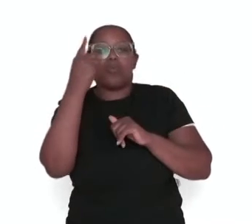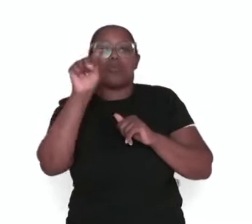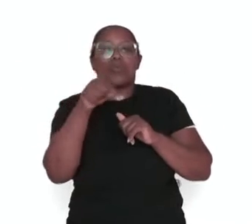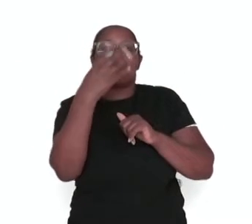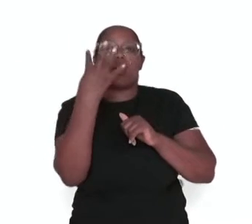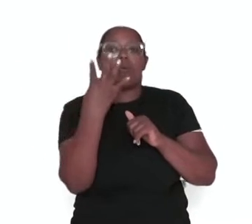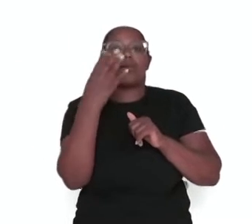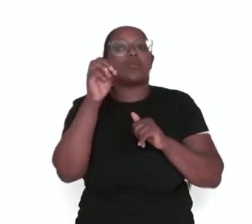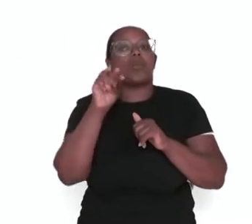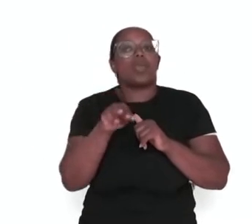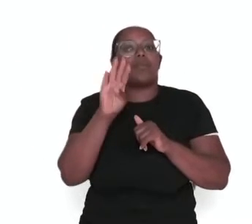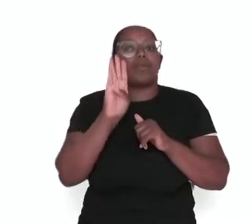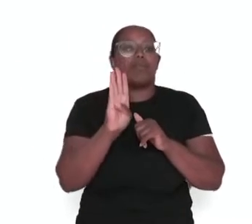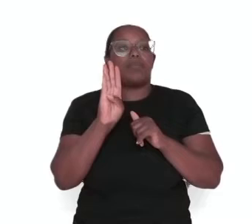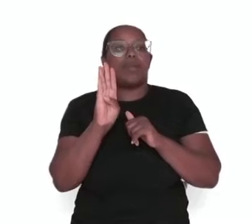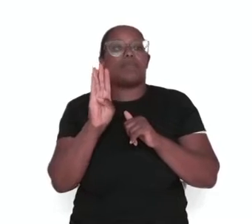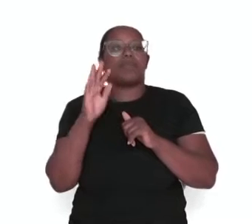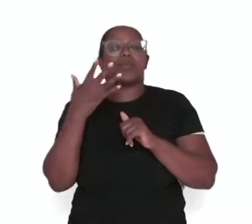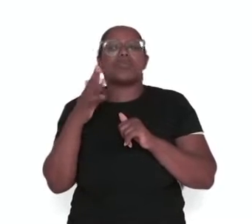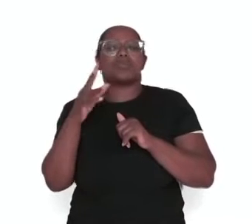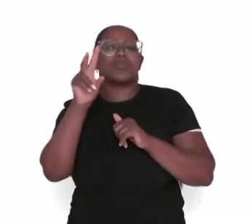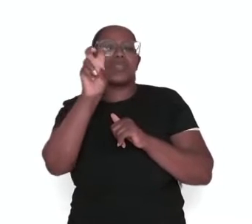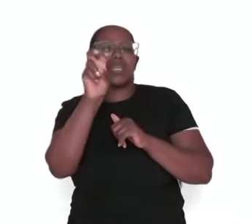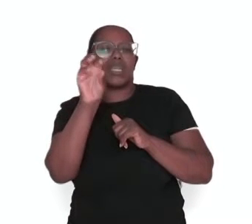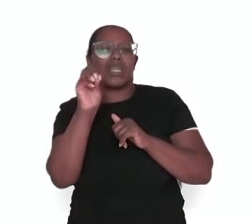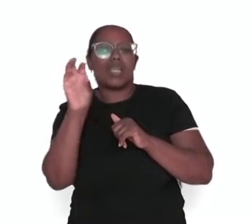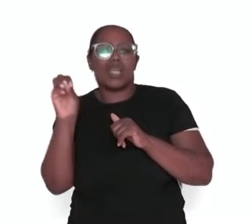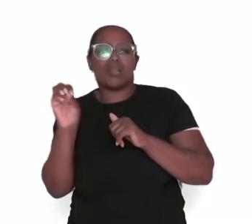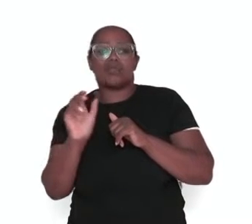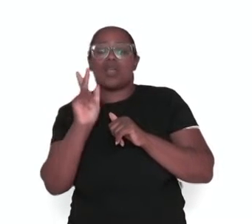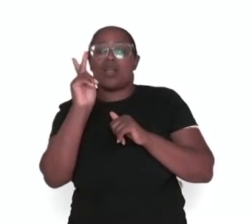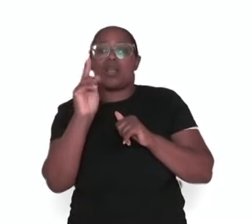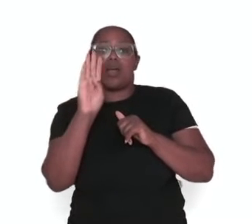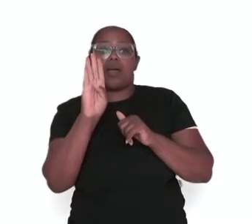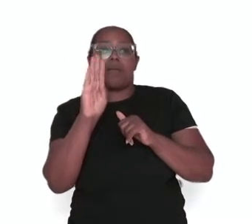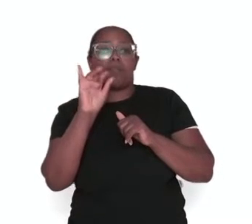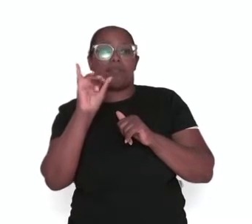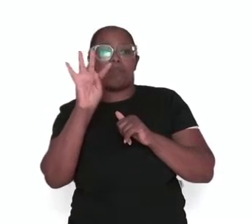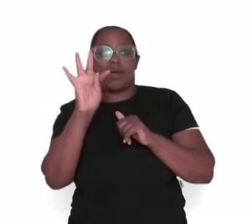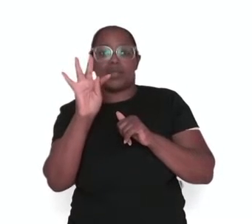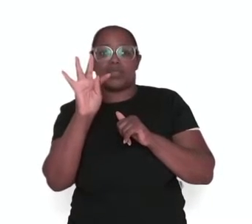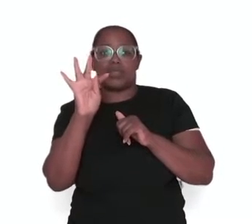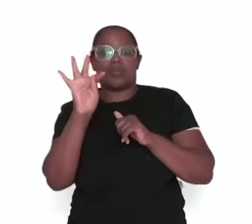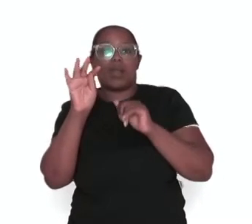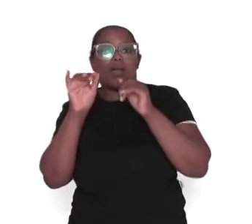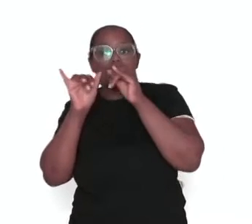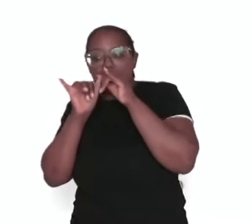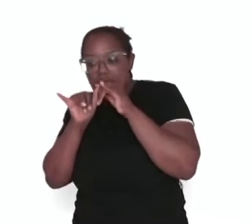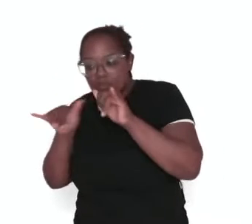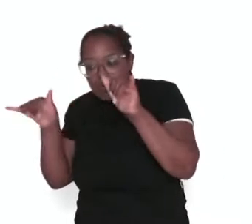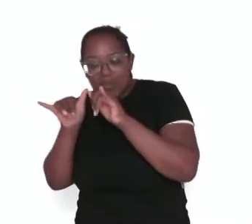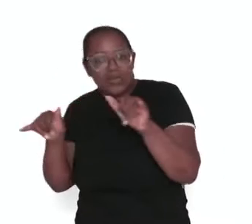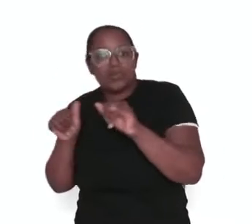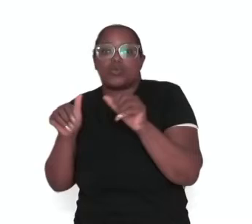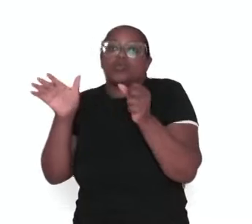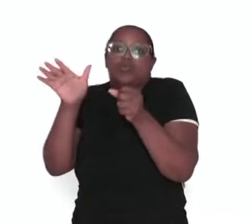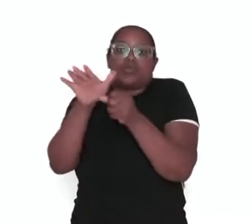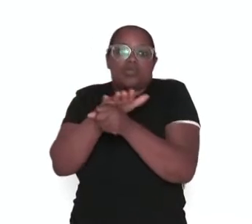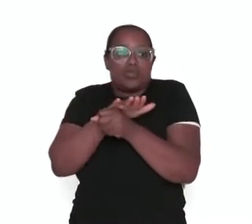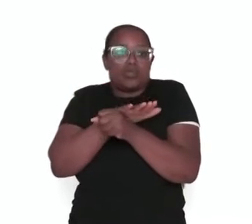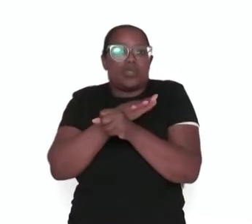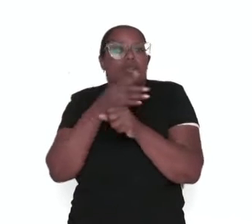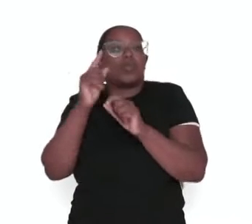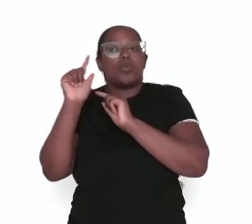capacidade, 500 KB de taxa de transferência. Aqui, 720 KB